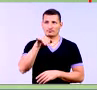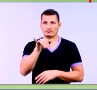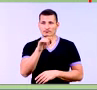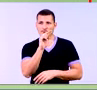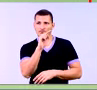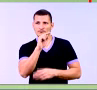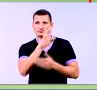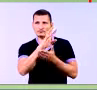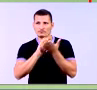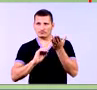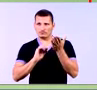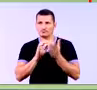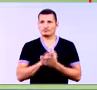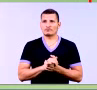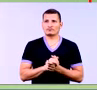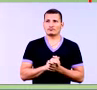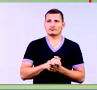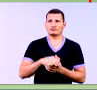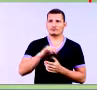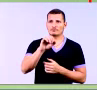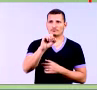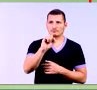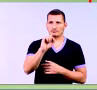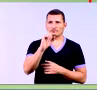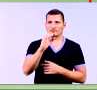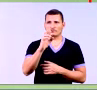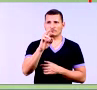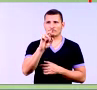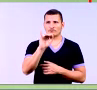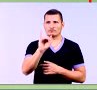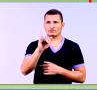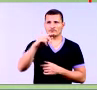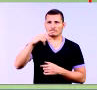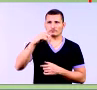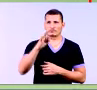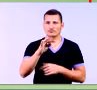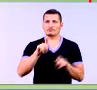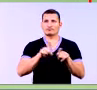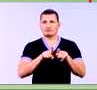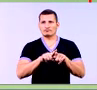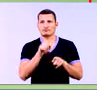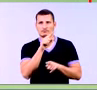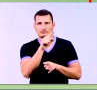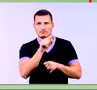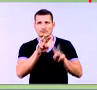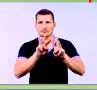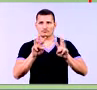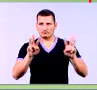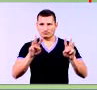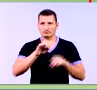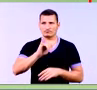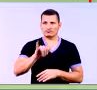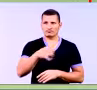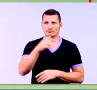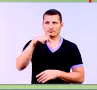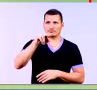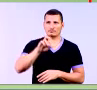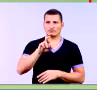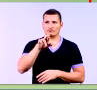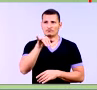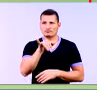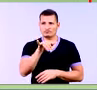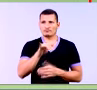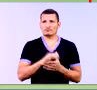O arquivo de script eu também estou pegando lá do site do jQuery. Se por um acaso houve